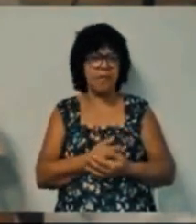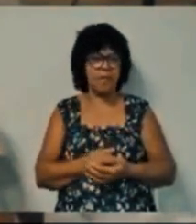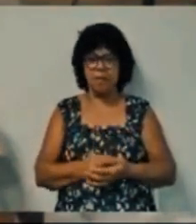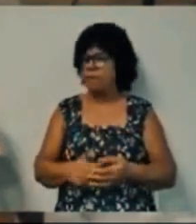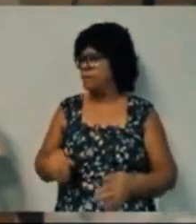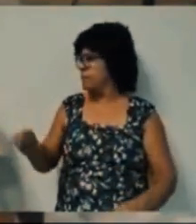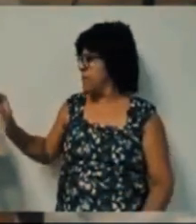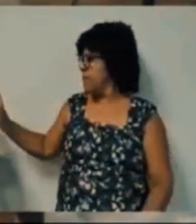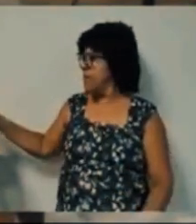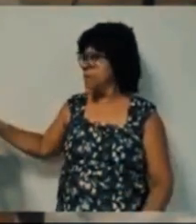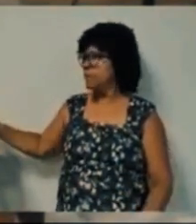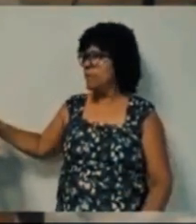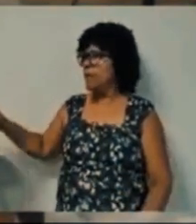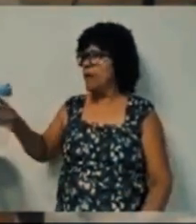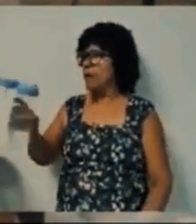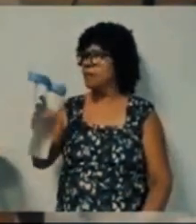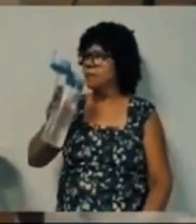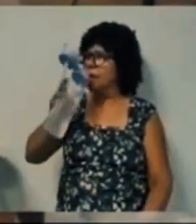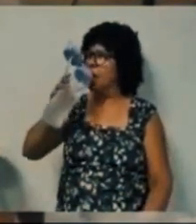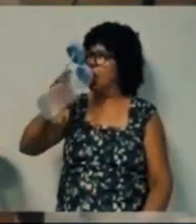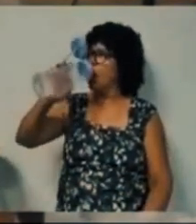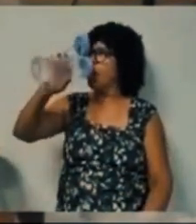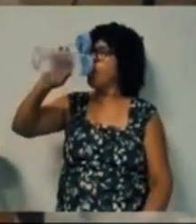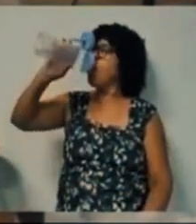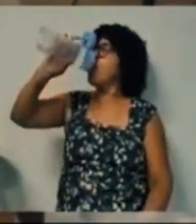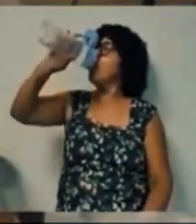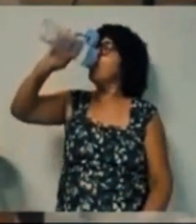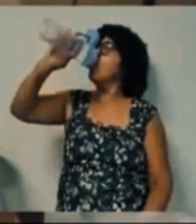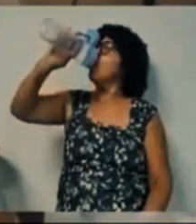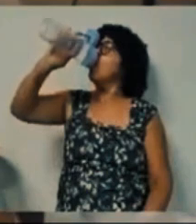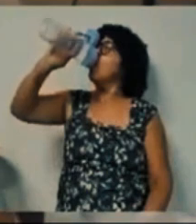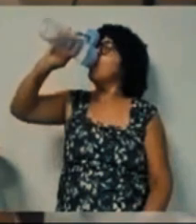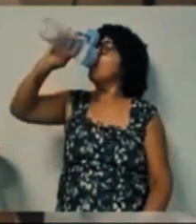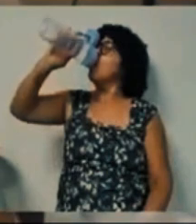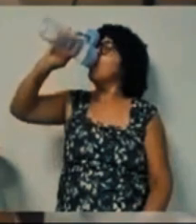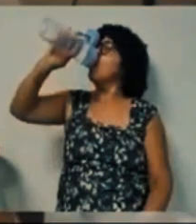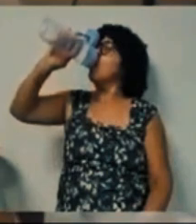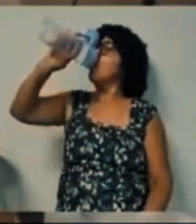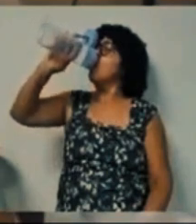O fogo do Espírito Santo está aqui.